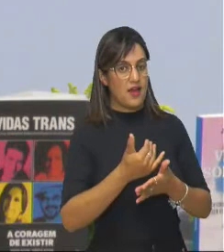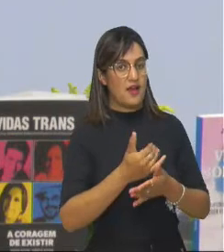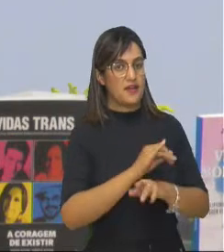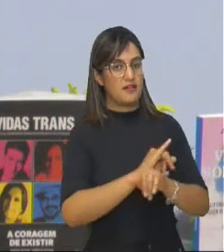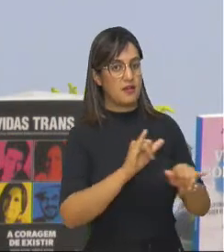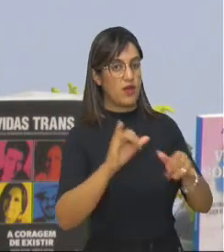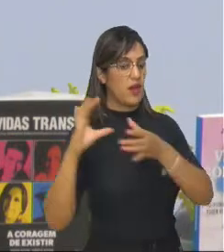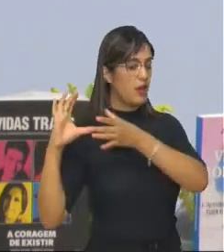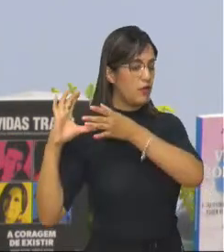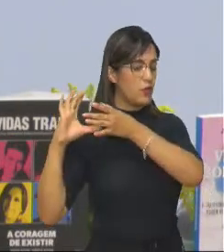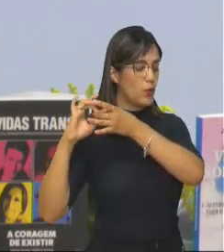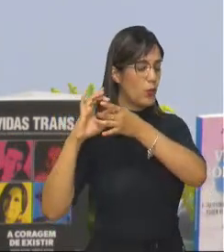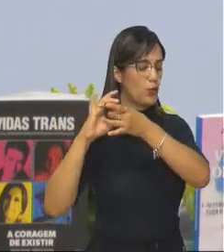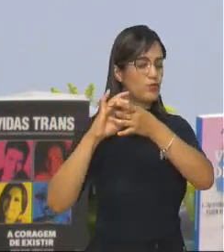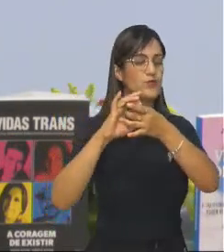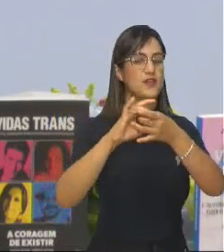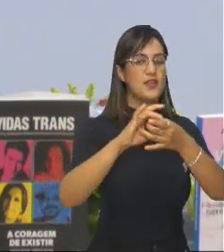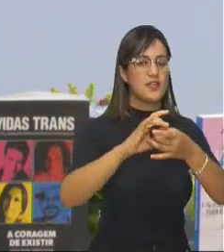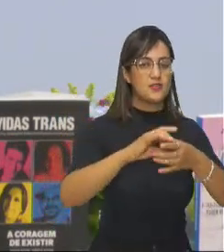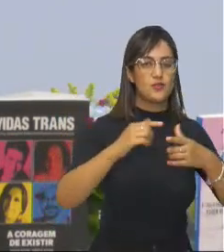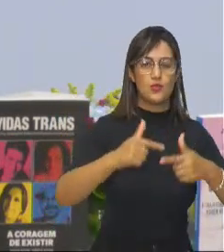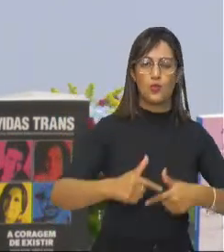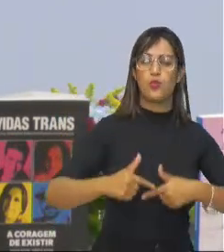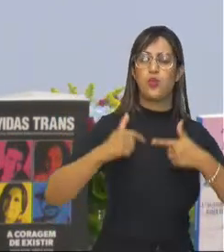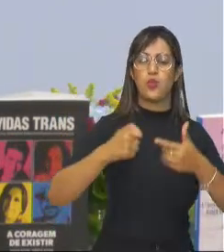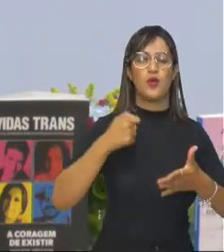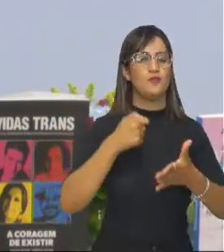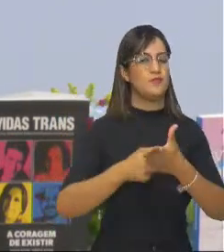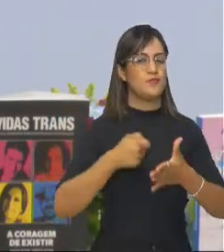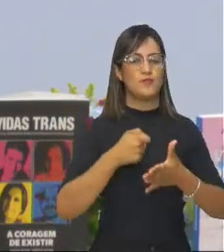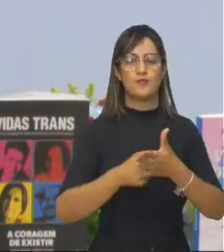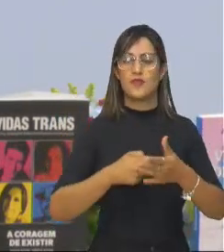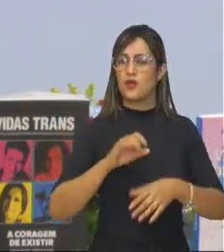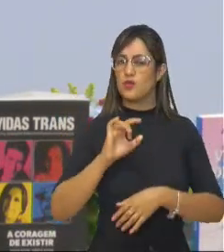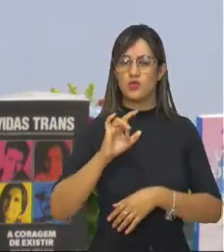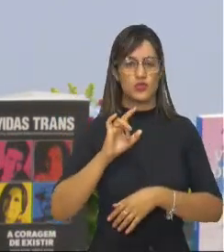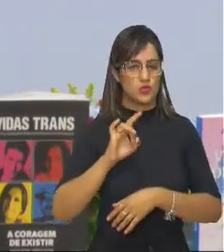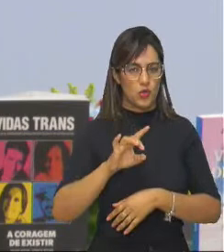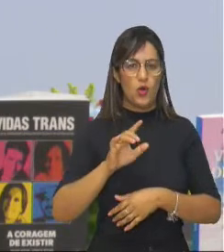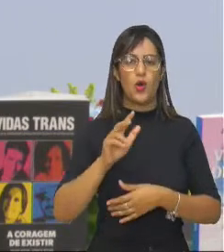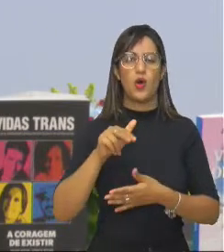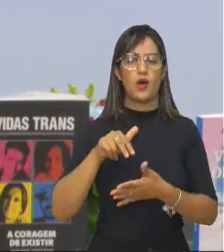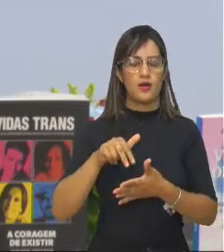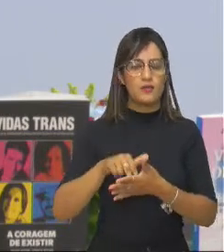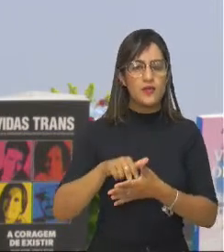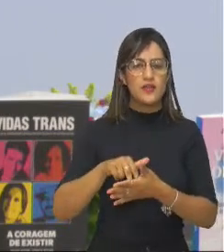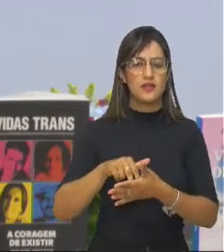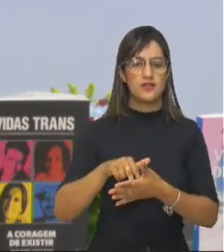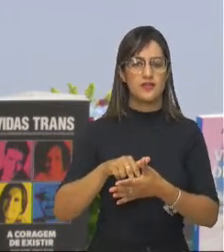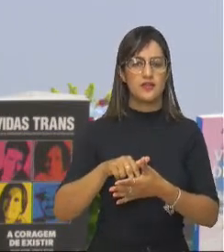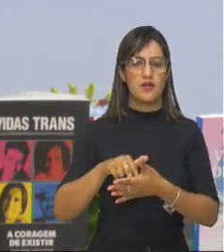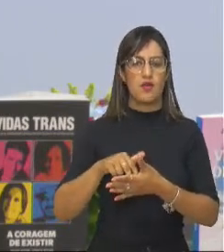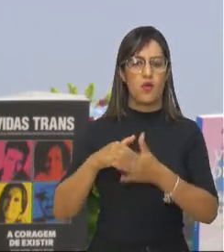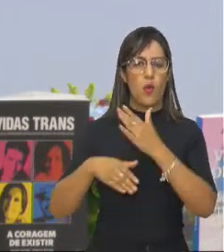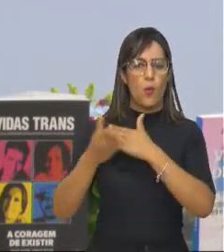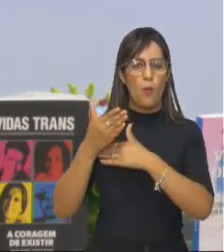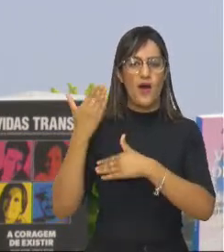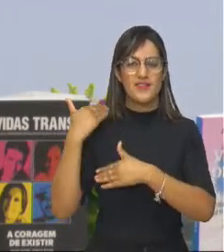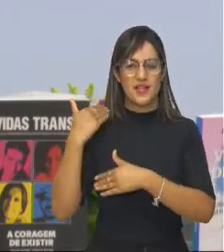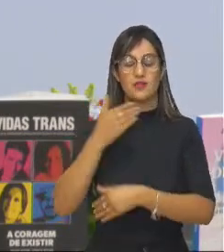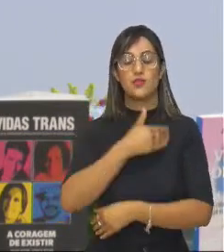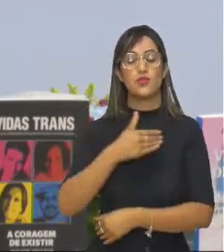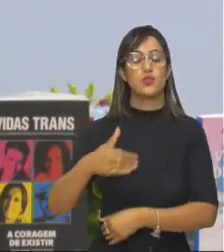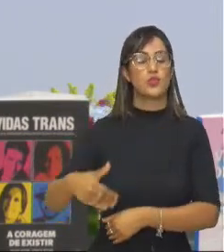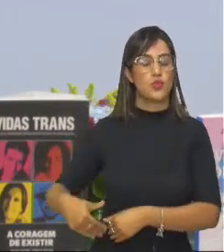de muita luta, que nós não apenas terminamos com o fim do passado desgoverno. Nós